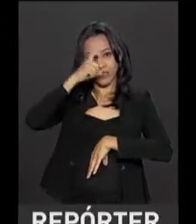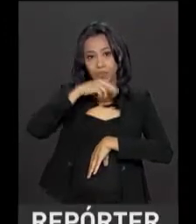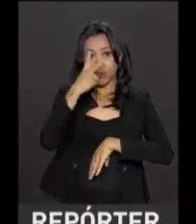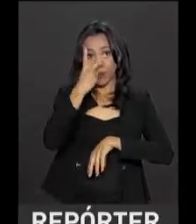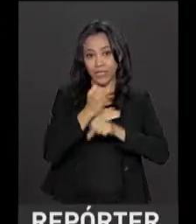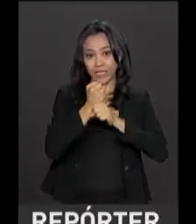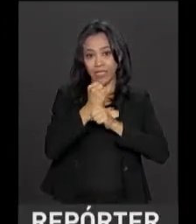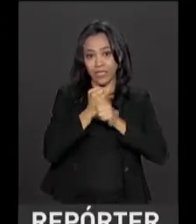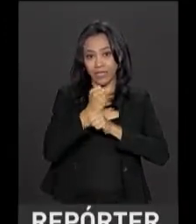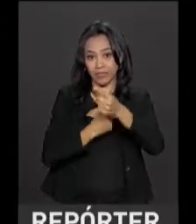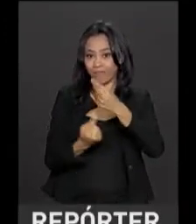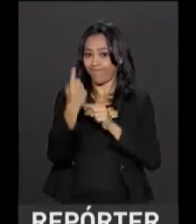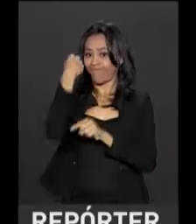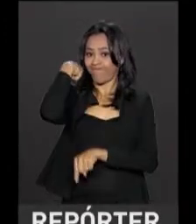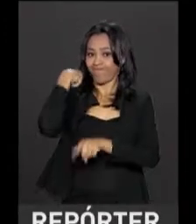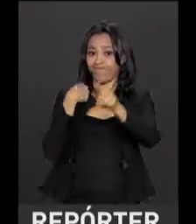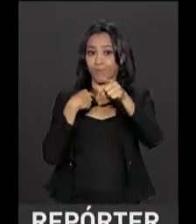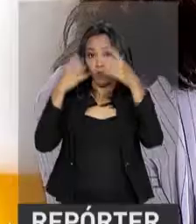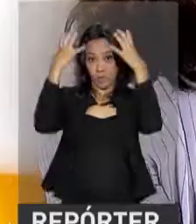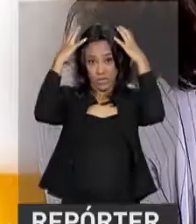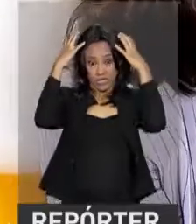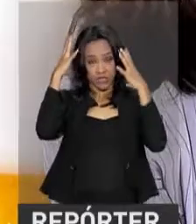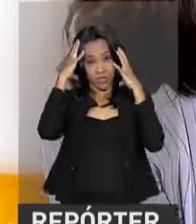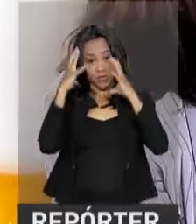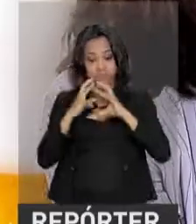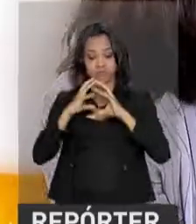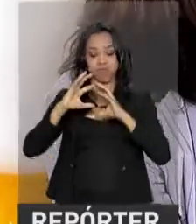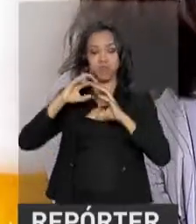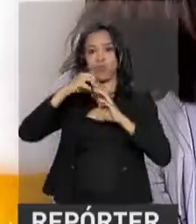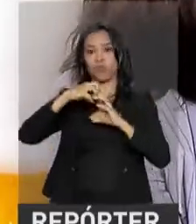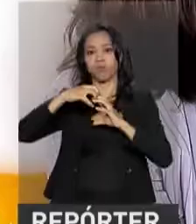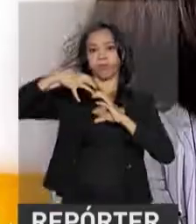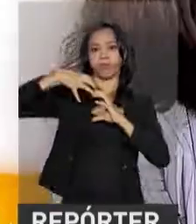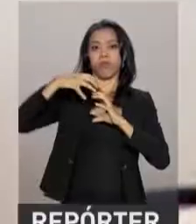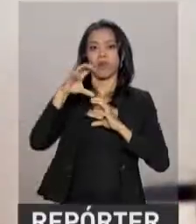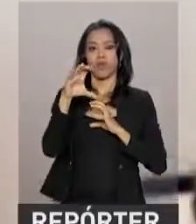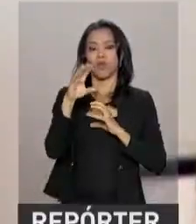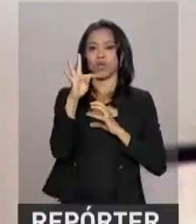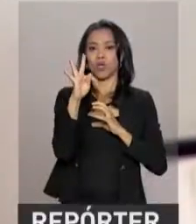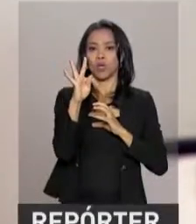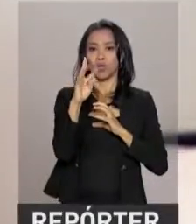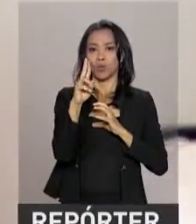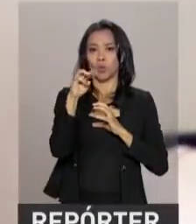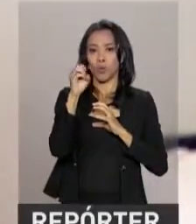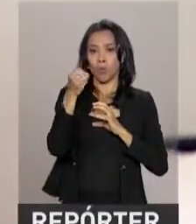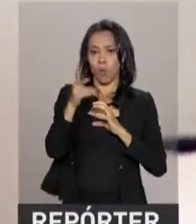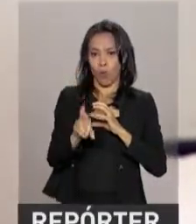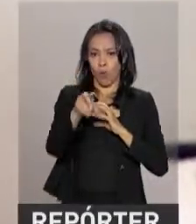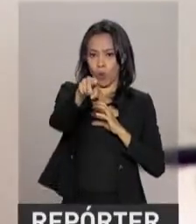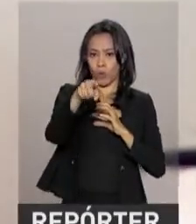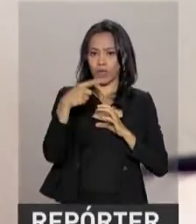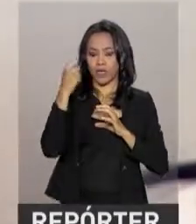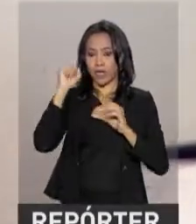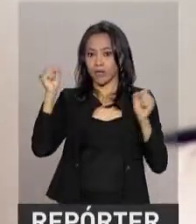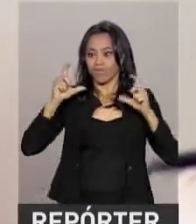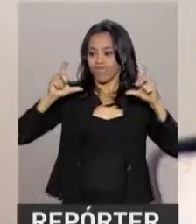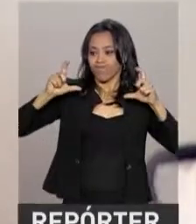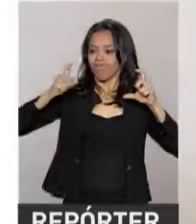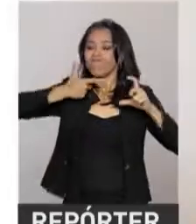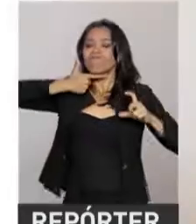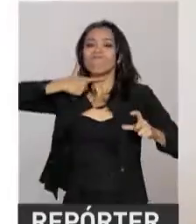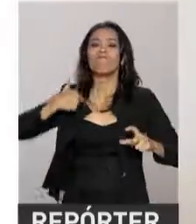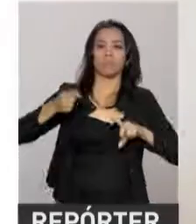foi diagnosticada com um tumor no cérebro foram meses de tratamento no hospital o que despertou na jovem a vontade de ser médica